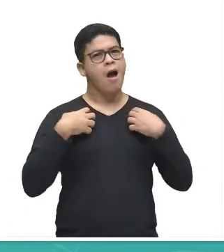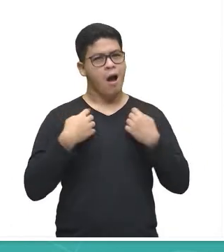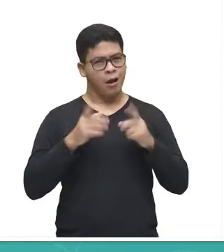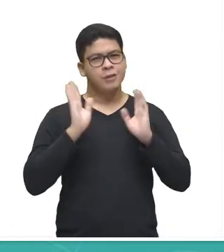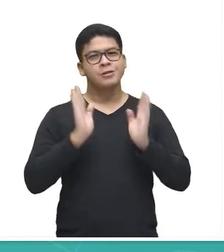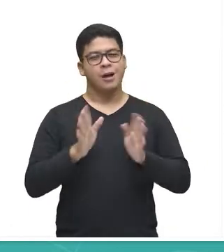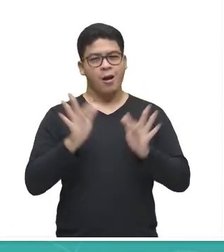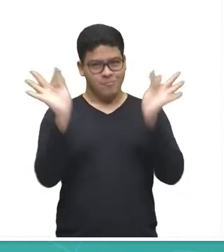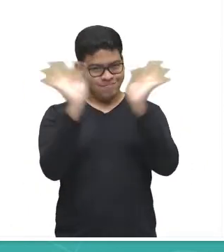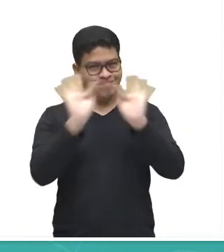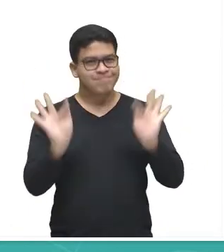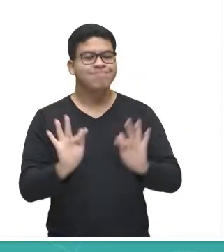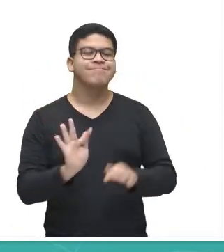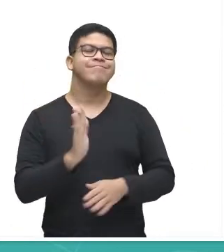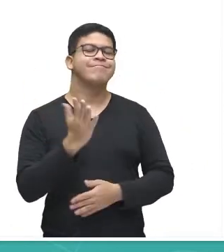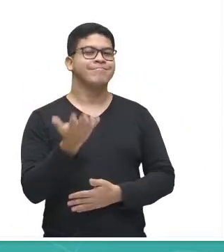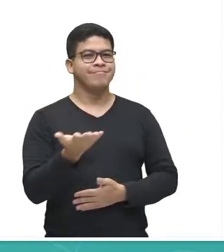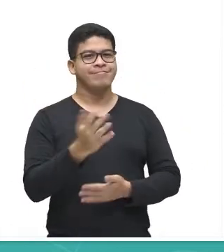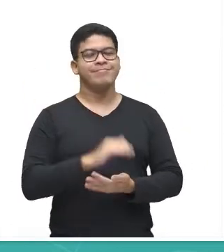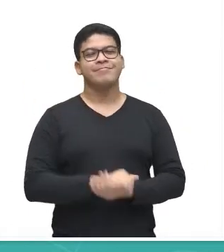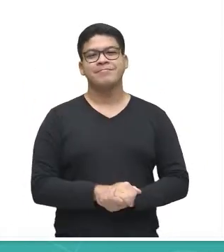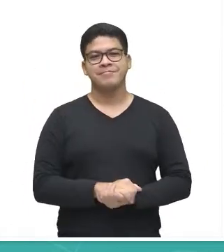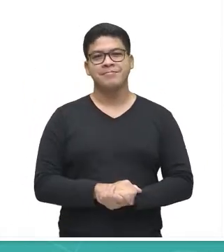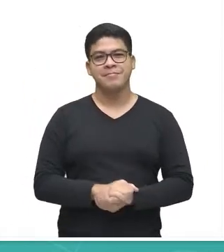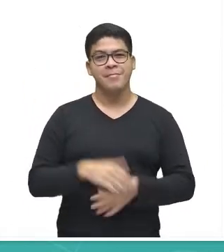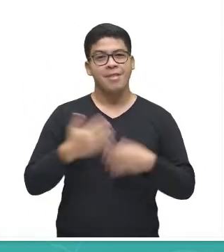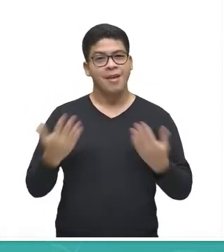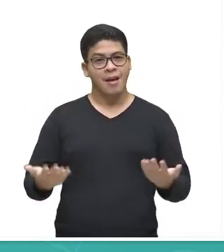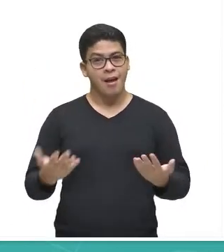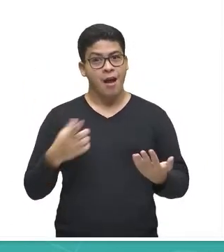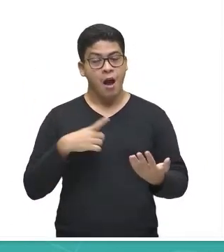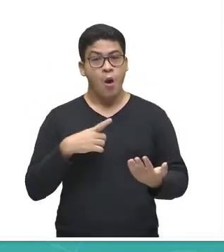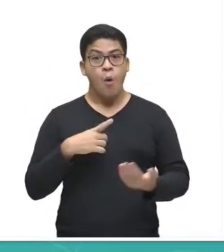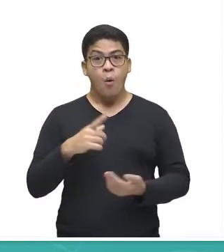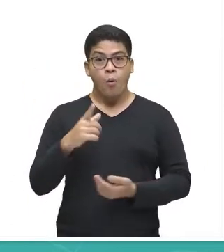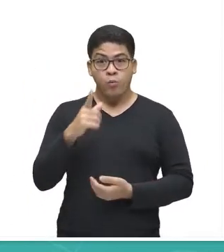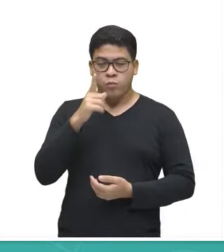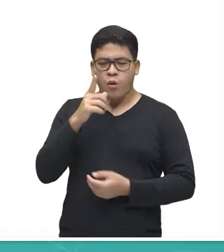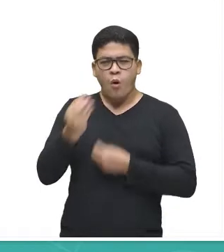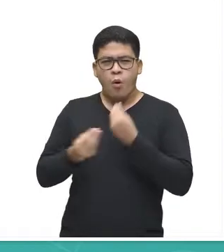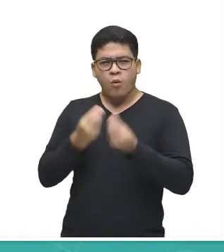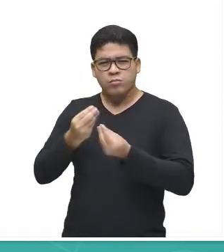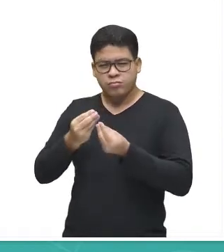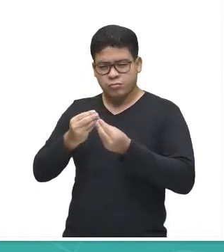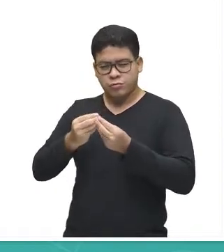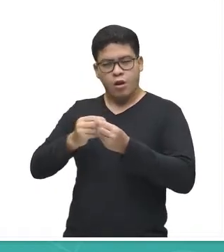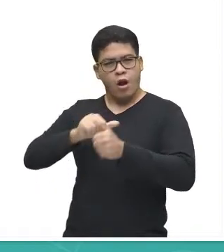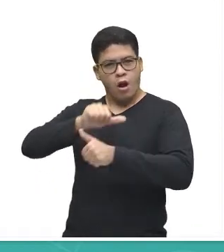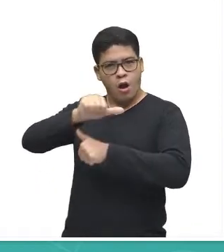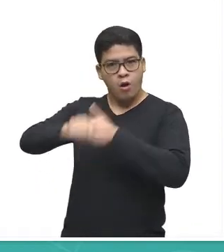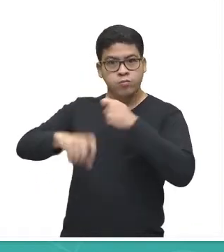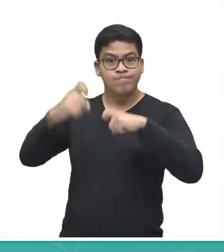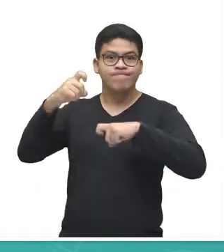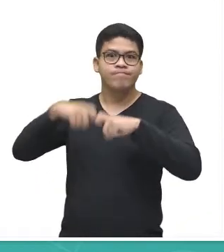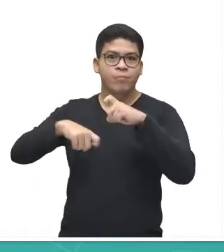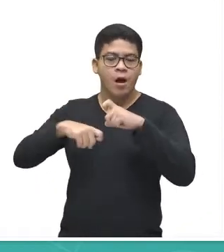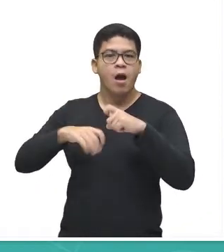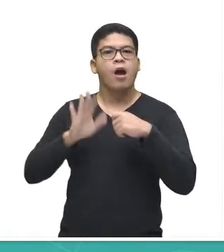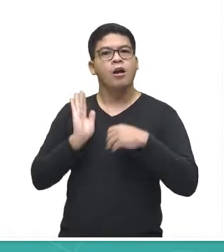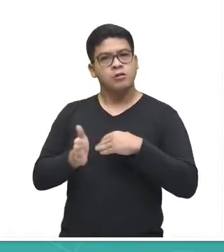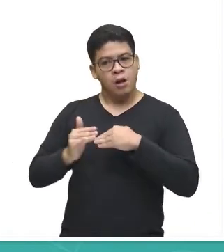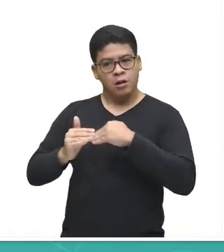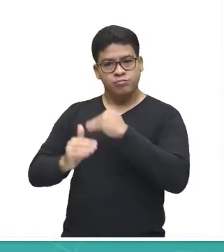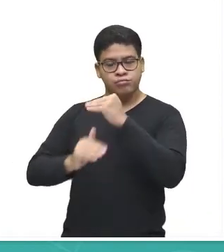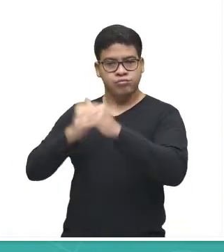feliz com isso, né? Muito bem. O desenvolvimento sexual completo. Por que, professora, que o